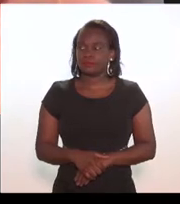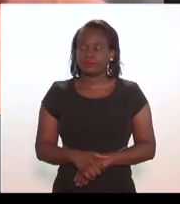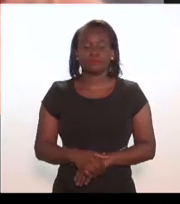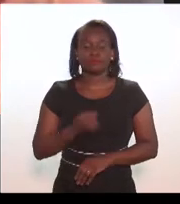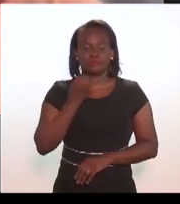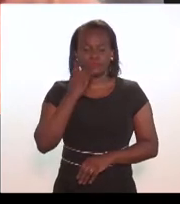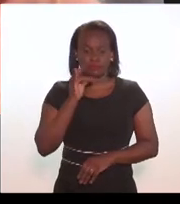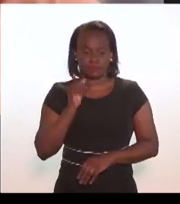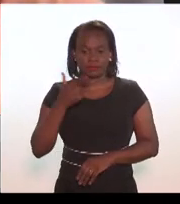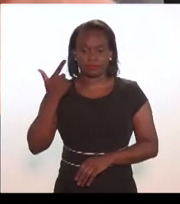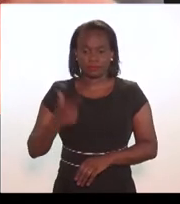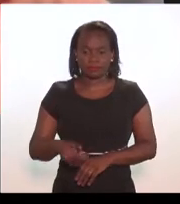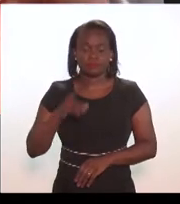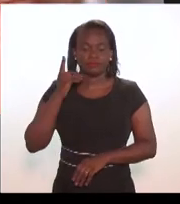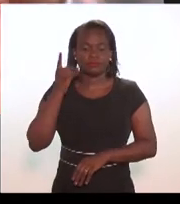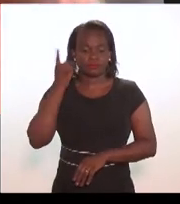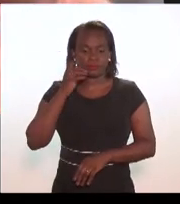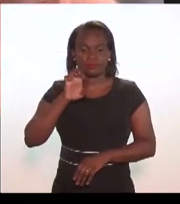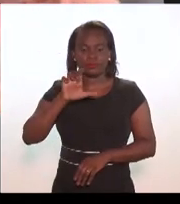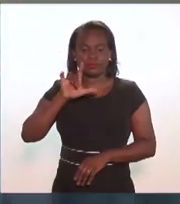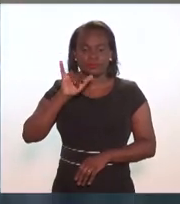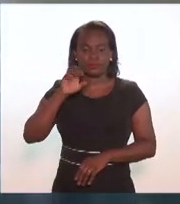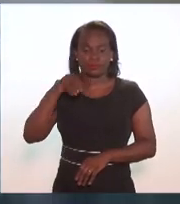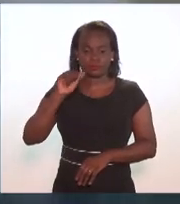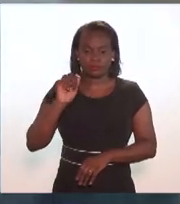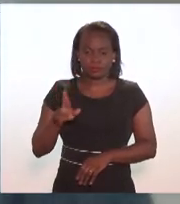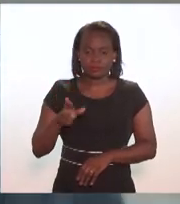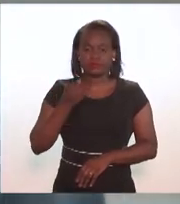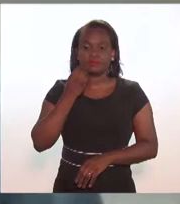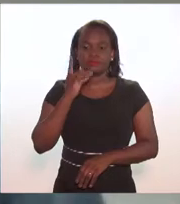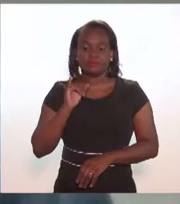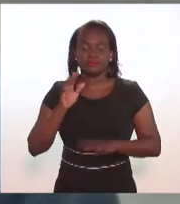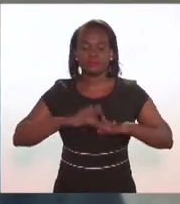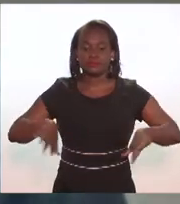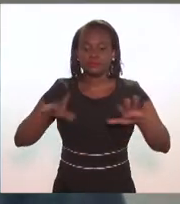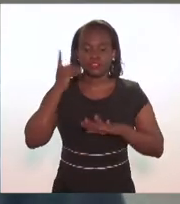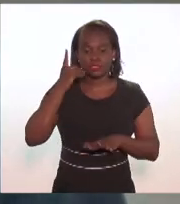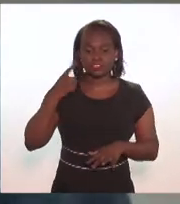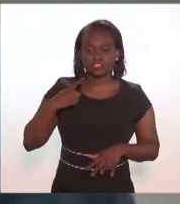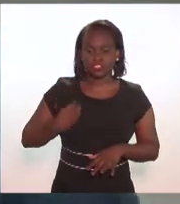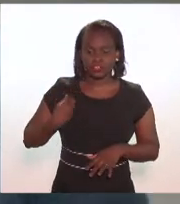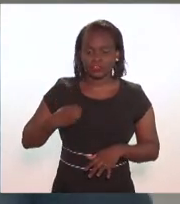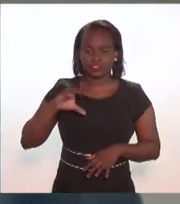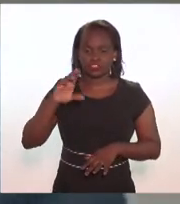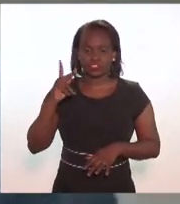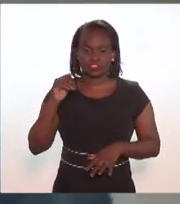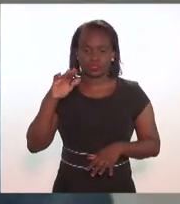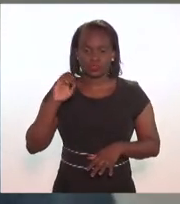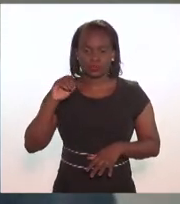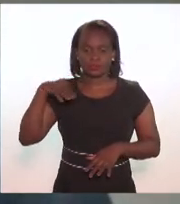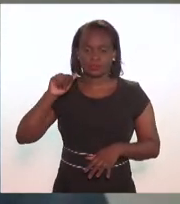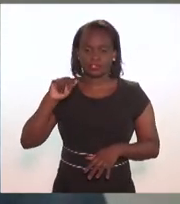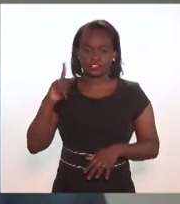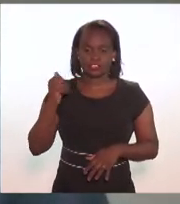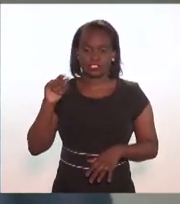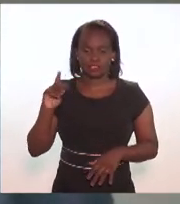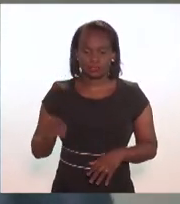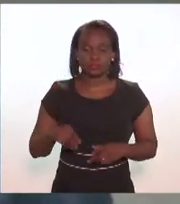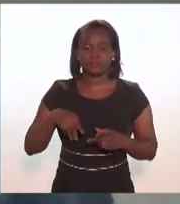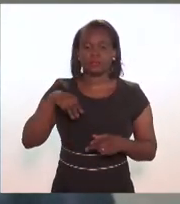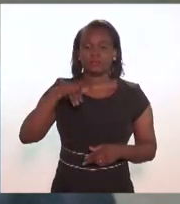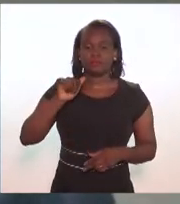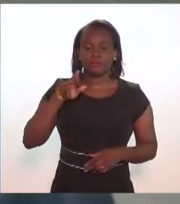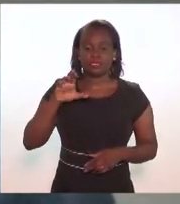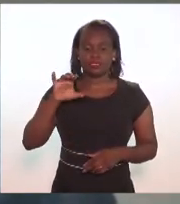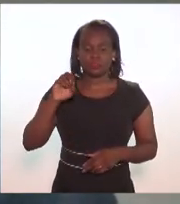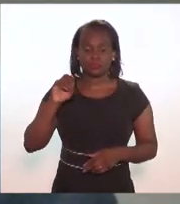Bom dia mais uma vez, deputado Eliomar. Bom dia a todos os deputados presentes, deputado Chico Machado, deputado Márcio Pacheco, nosso